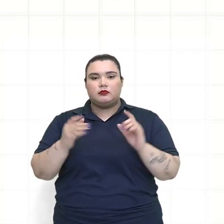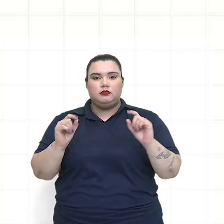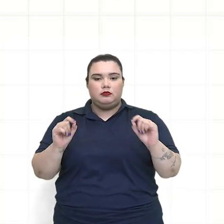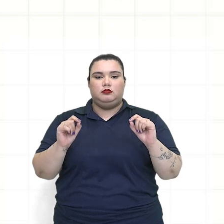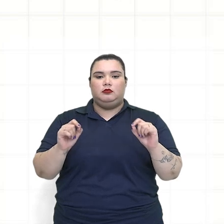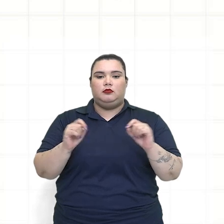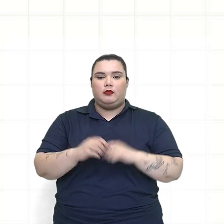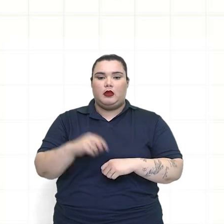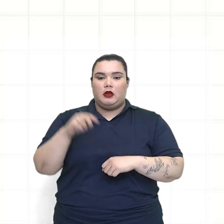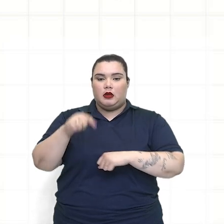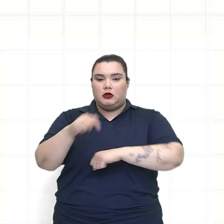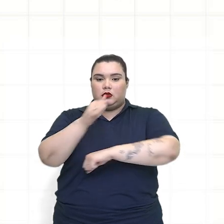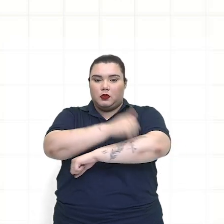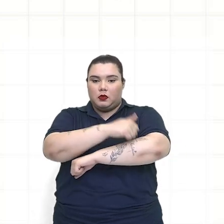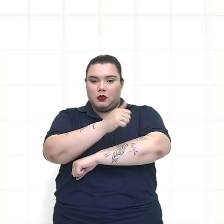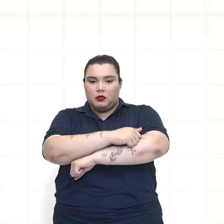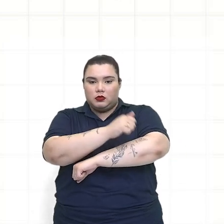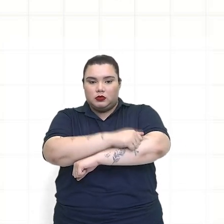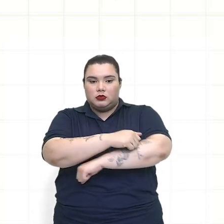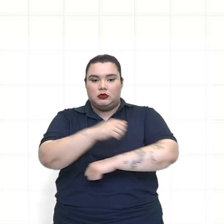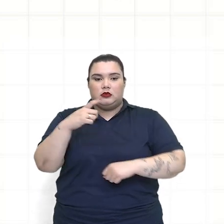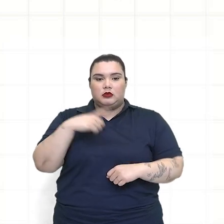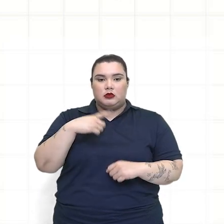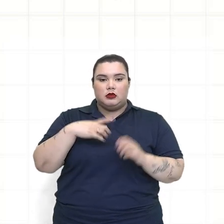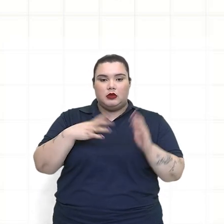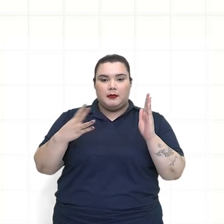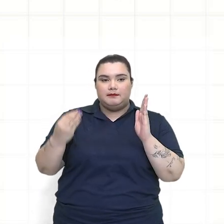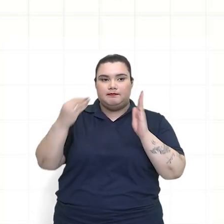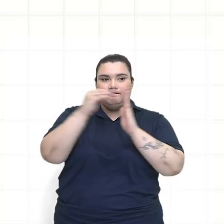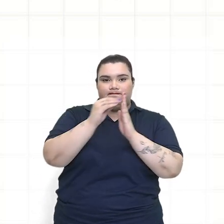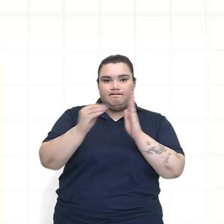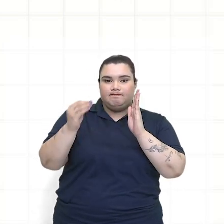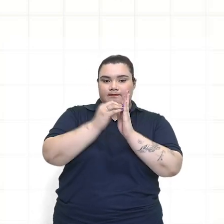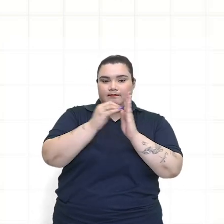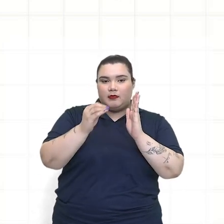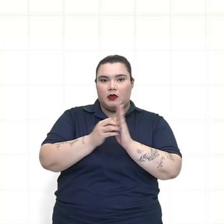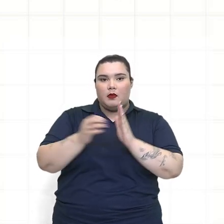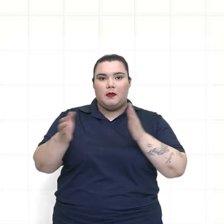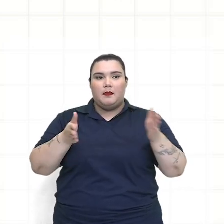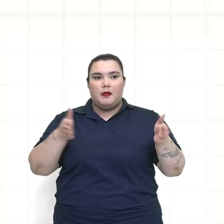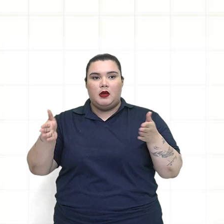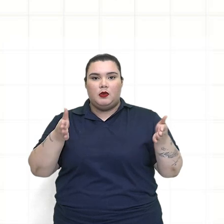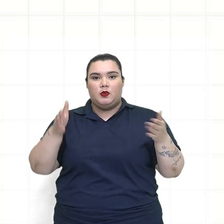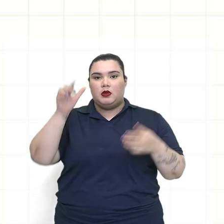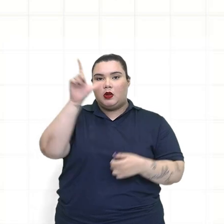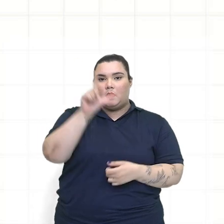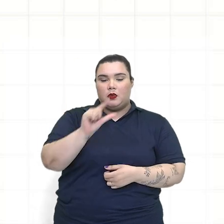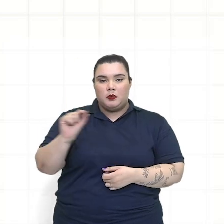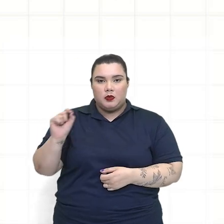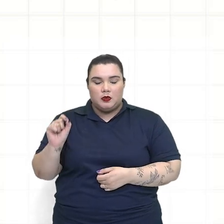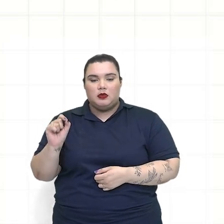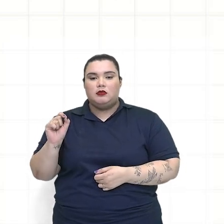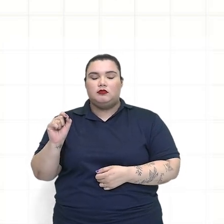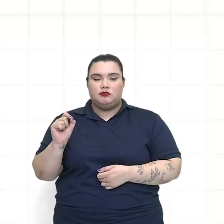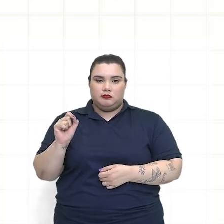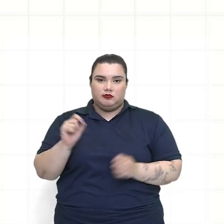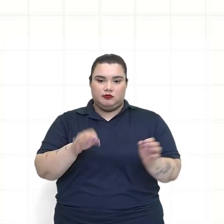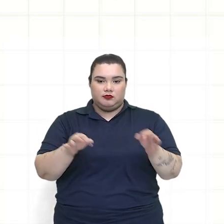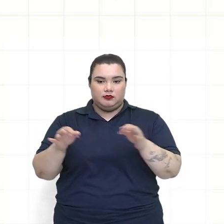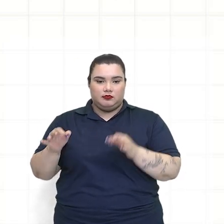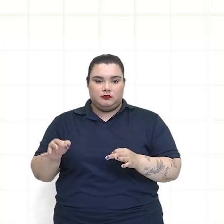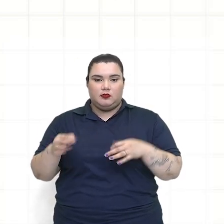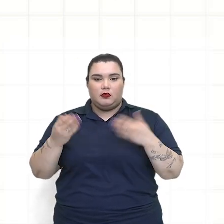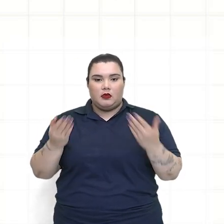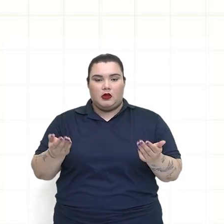que esse osso aí, né, ele registrava as fases lunares, no qual, né, o